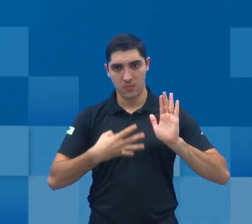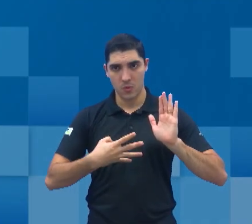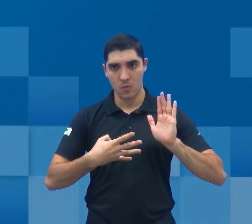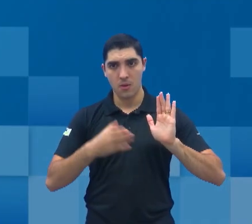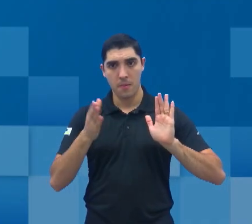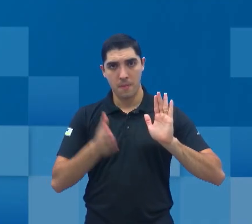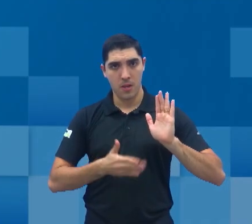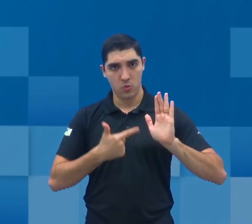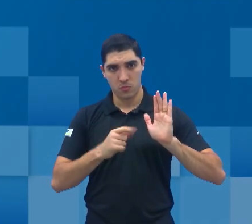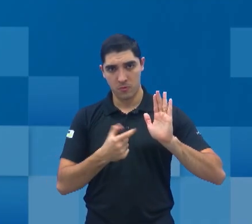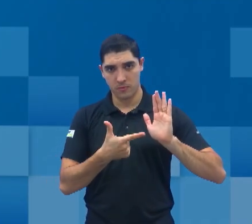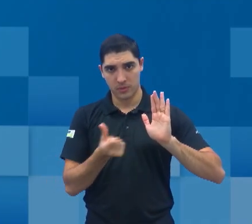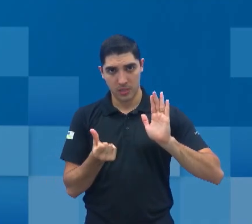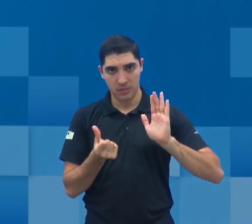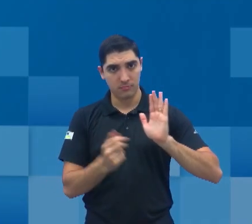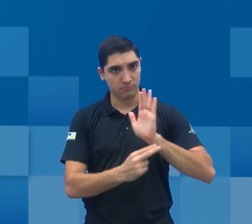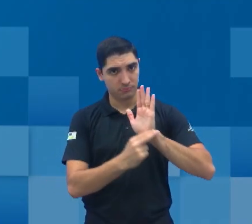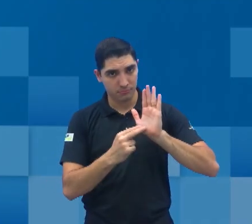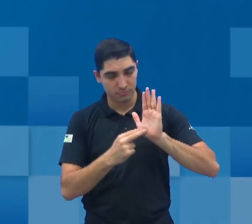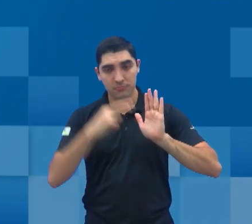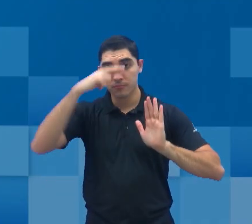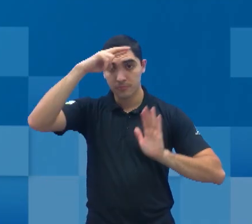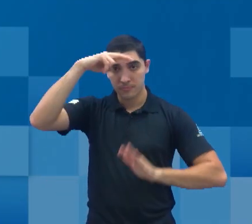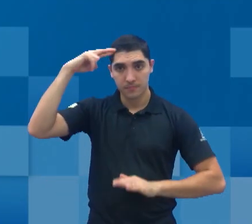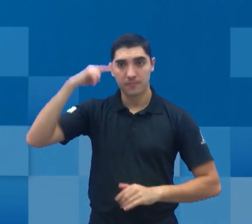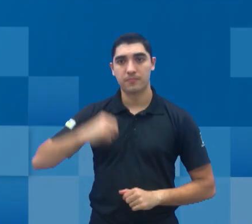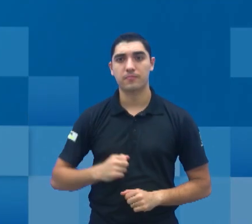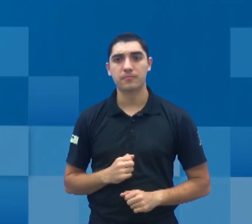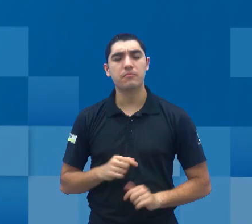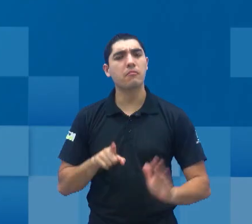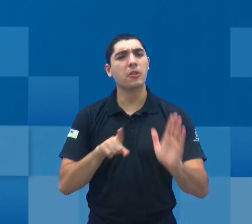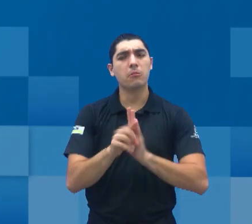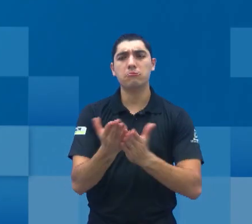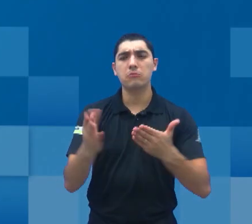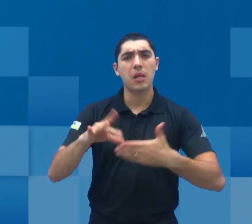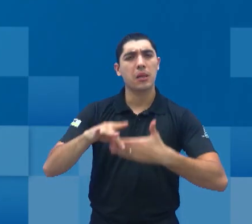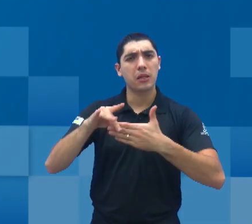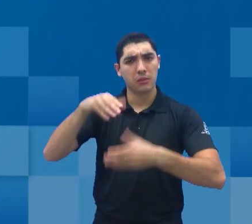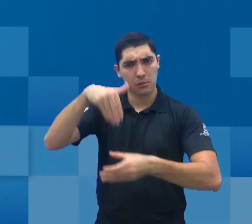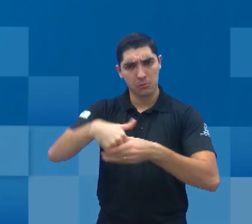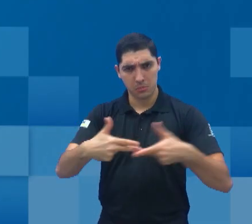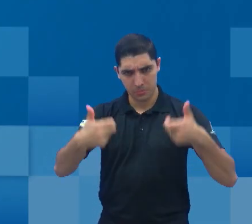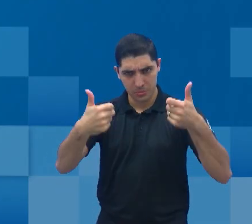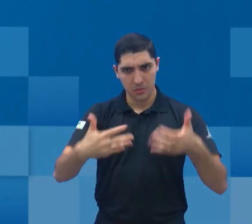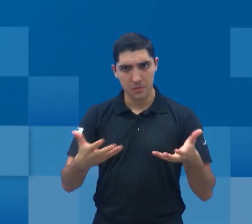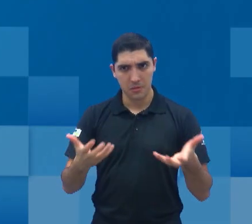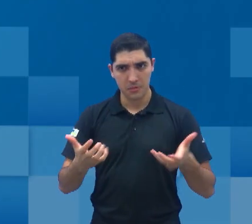1604/2026, de autoria do vereador Roberto Chagas. Consulta a liderança e desejo de caminhar ao voto.